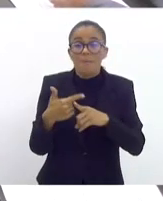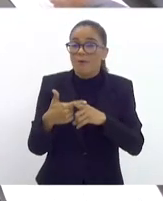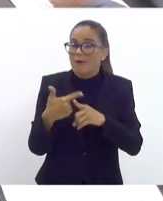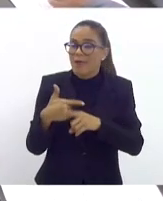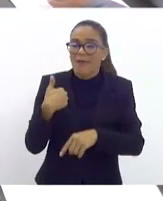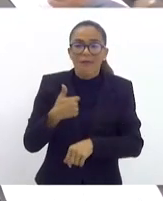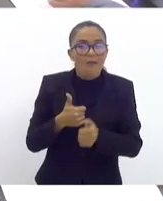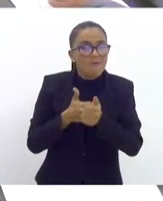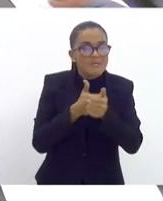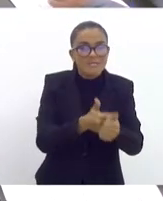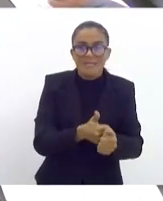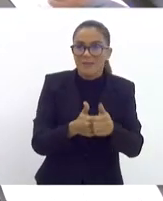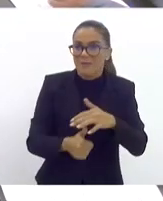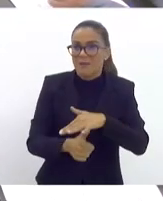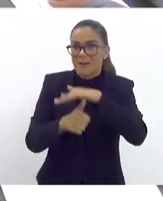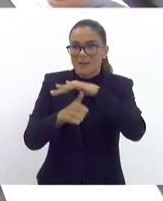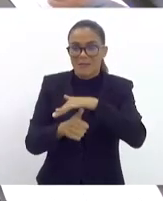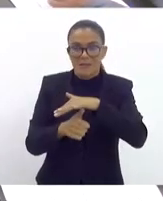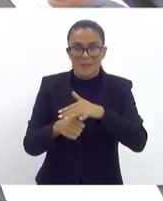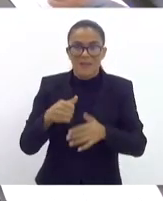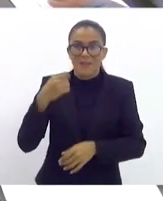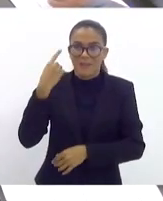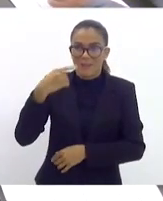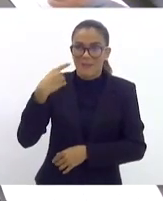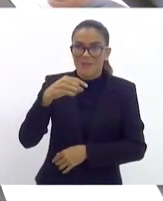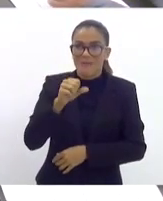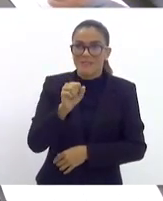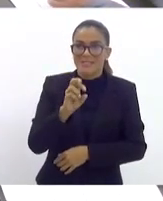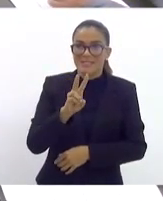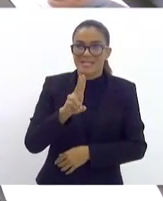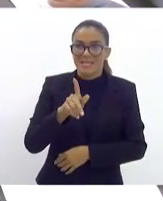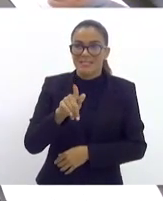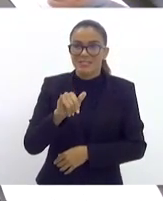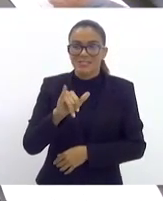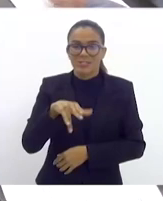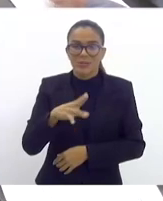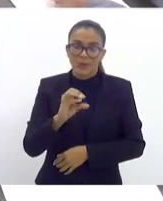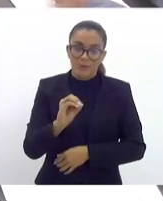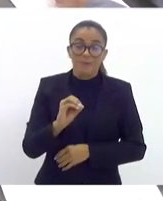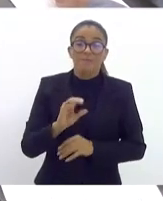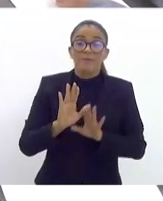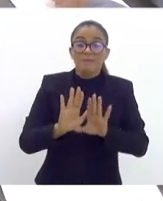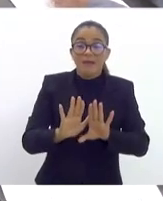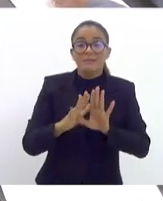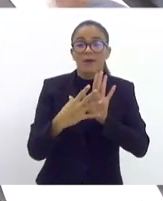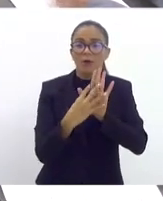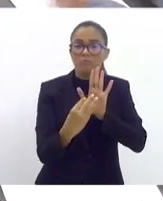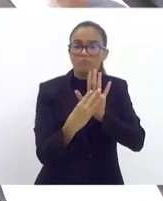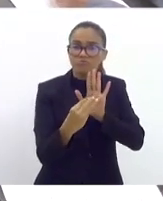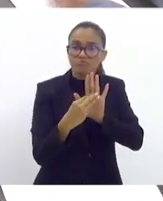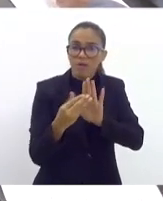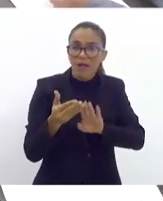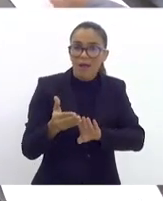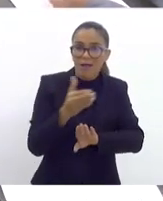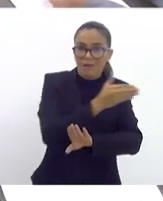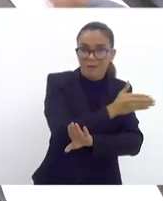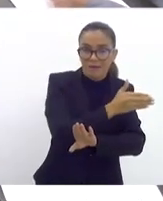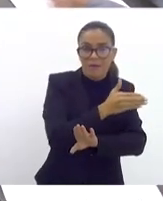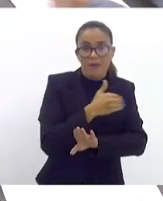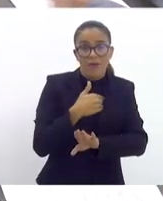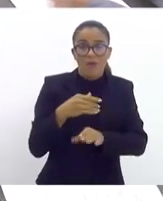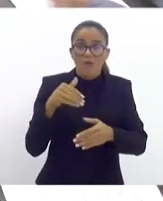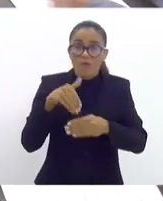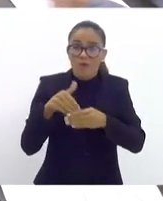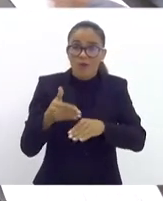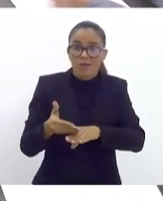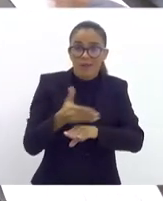eu sempre sigo o meu líder aqui doutor Serginho inclusive quero pegar o exemplo do anterior não volta